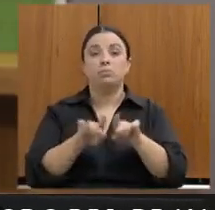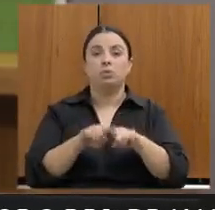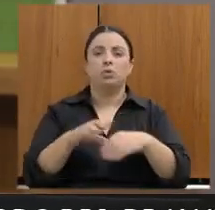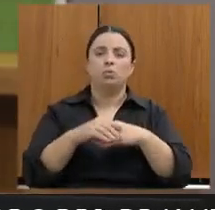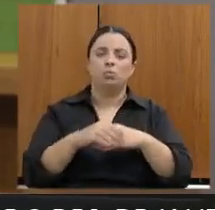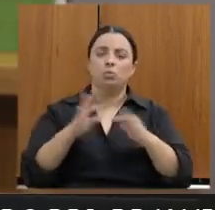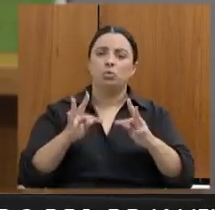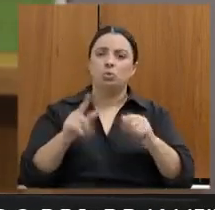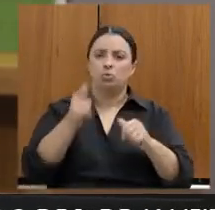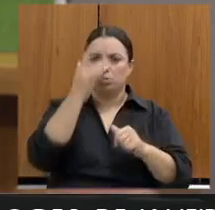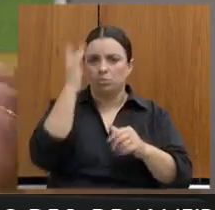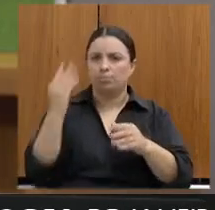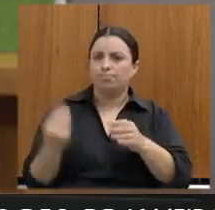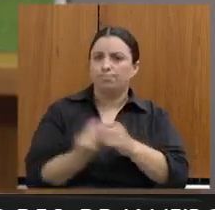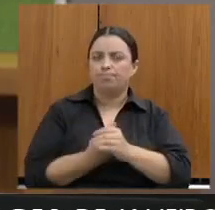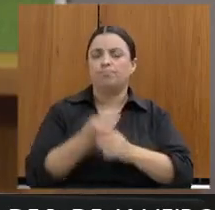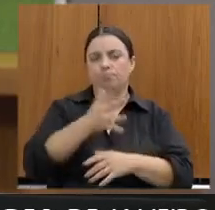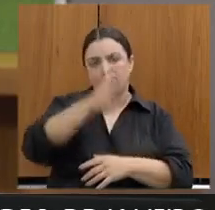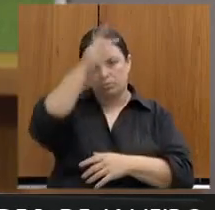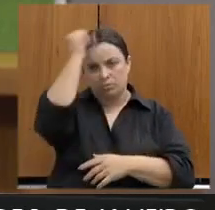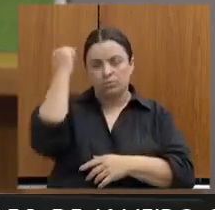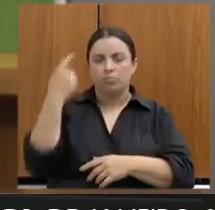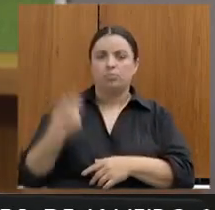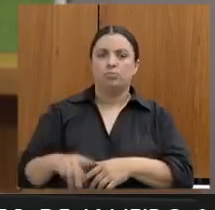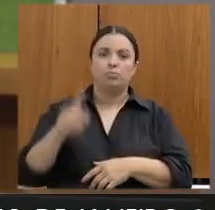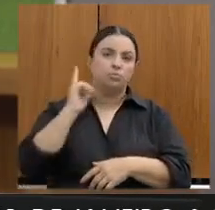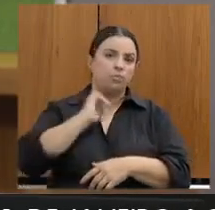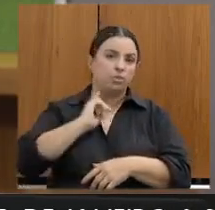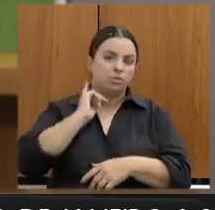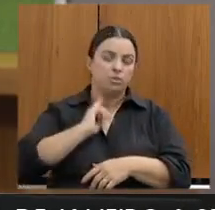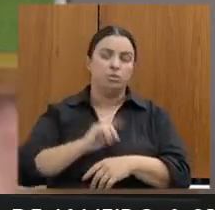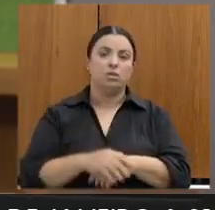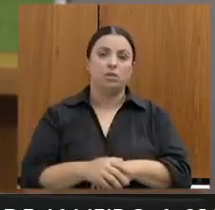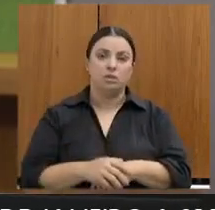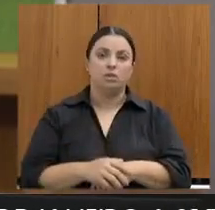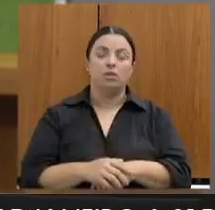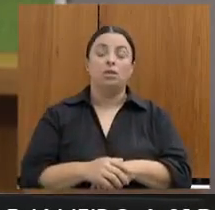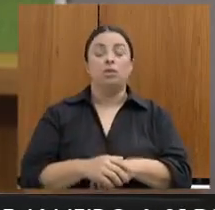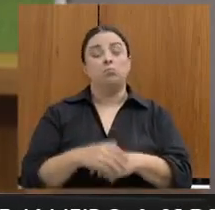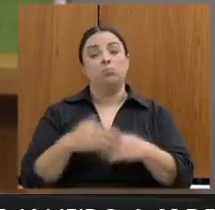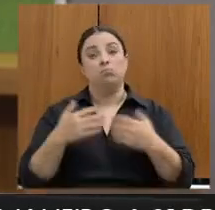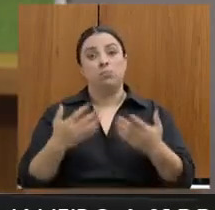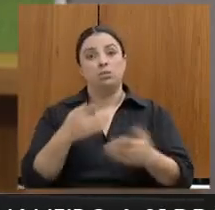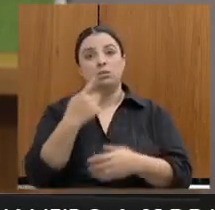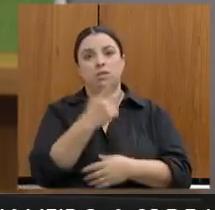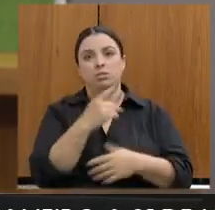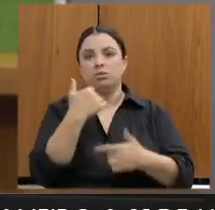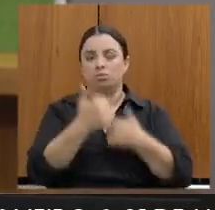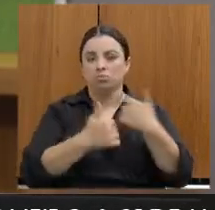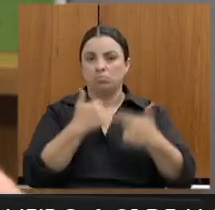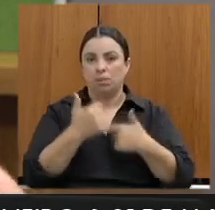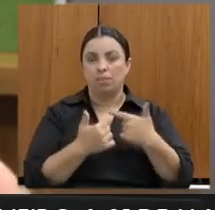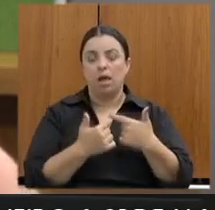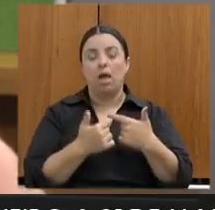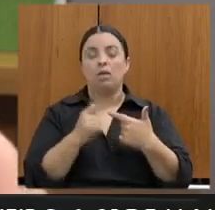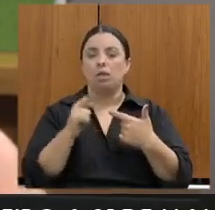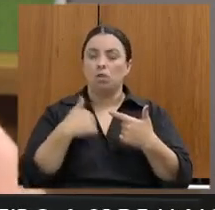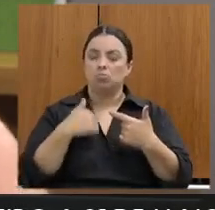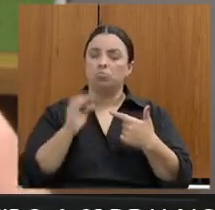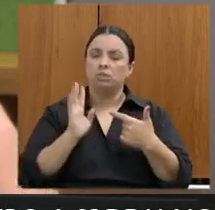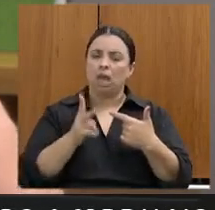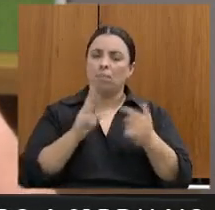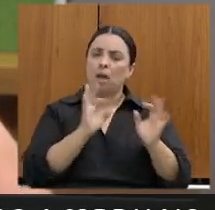Militar Aqui do Estado de Minas Gerais nem em relação ao trabalho que a gente vem